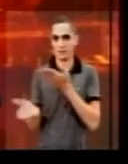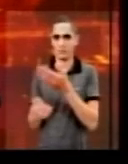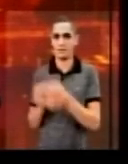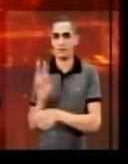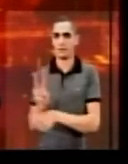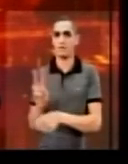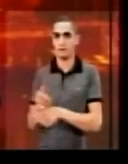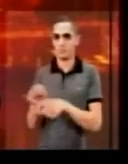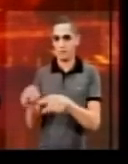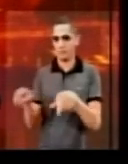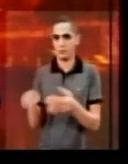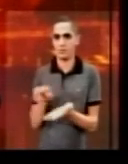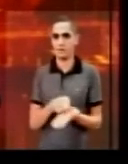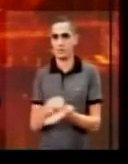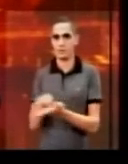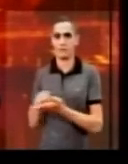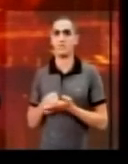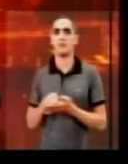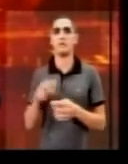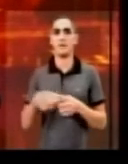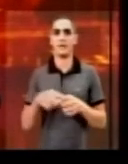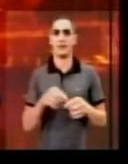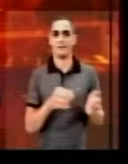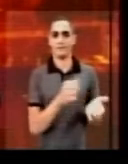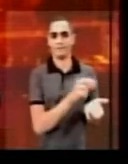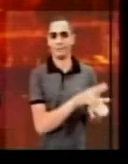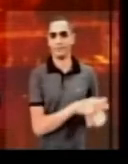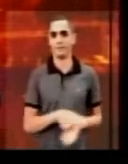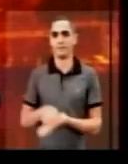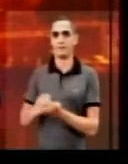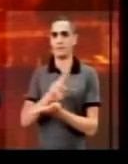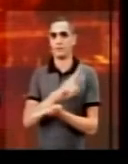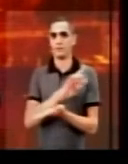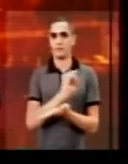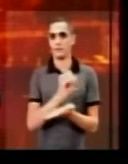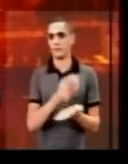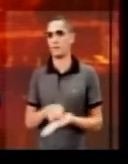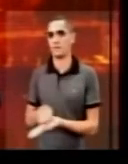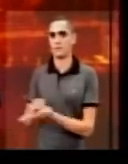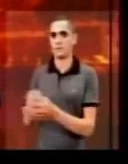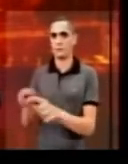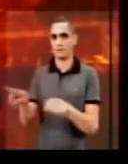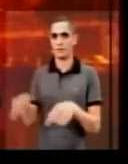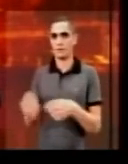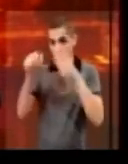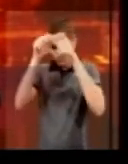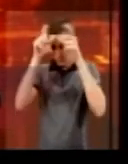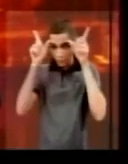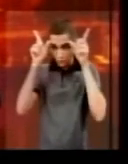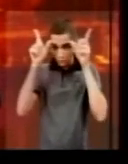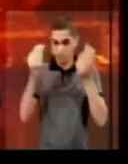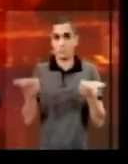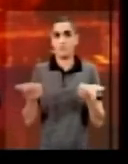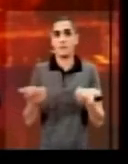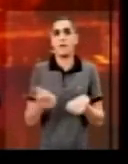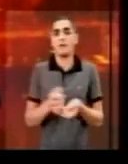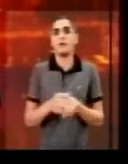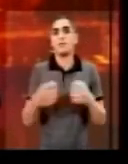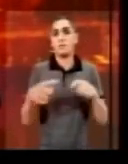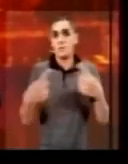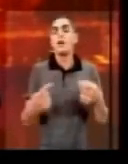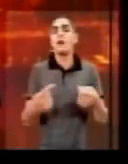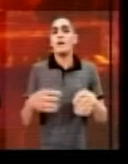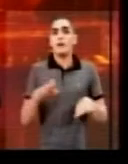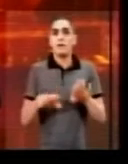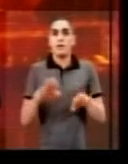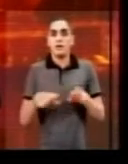esses pacientes podem vir a óbito ainda, obviamente que estão na enfermaria, mas é com uma incidência muito menor